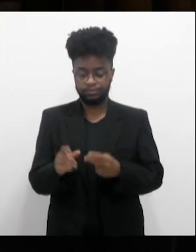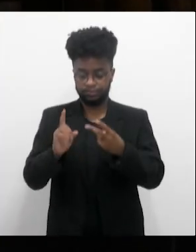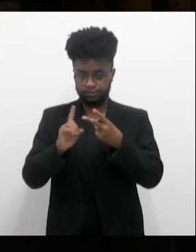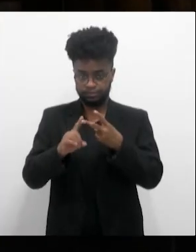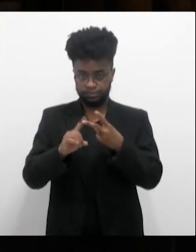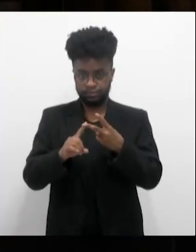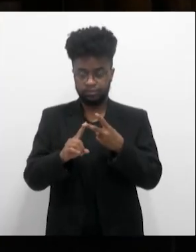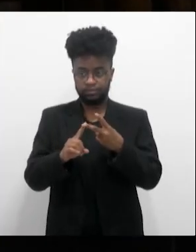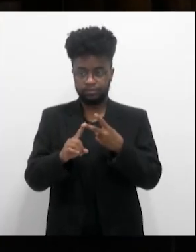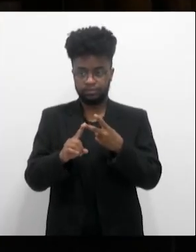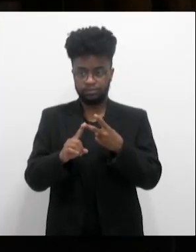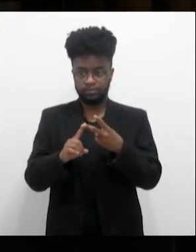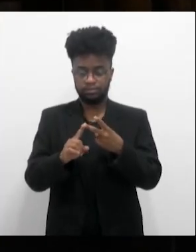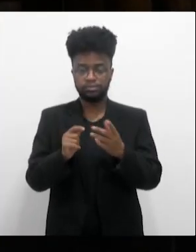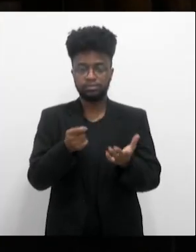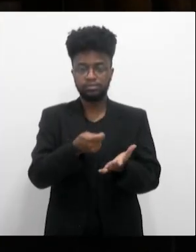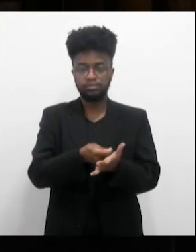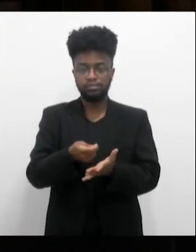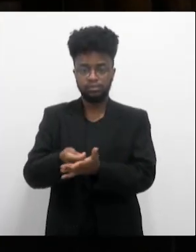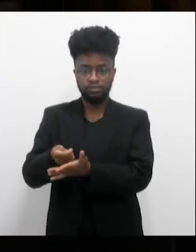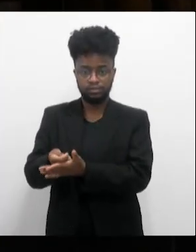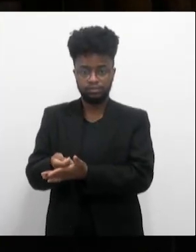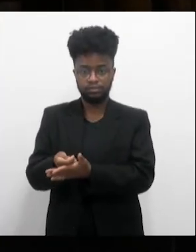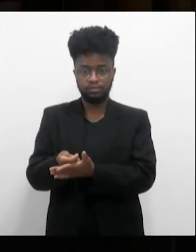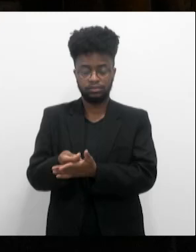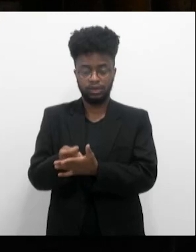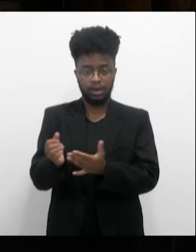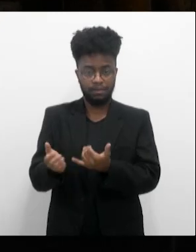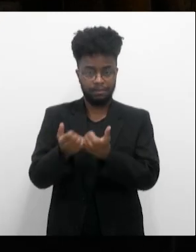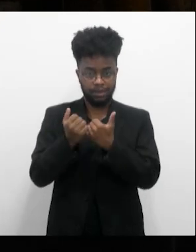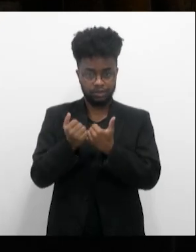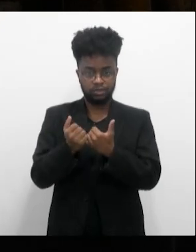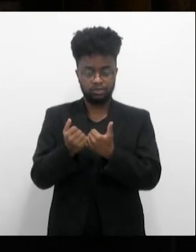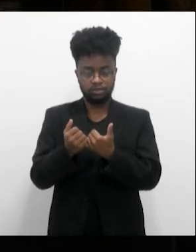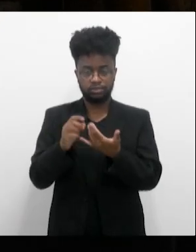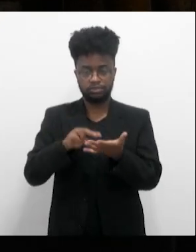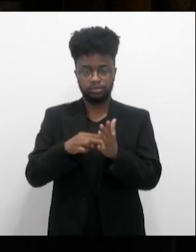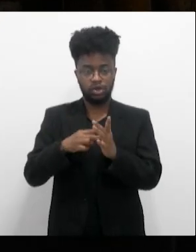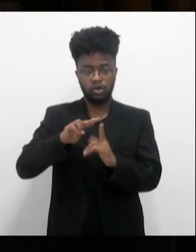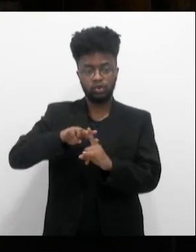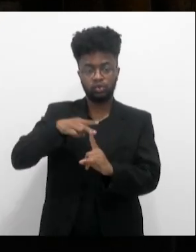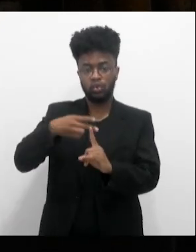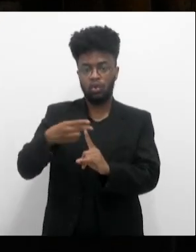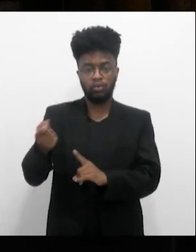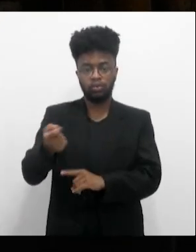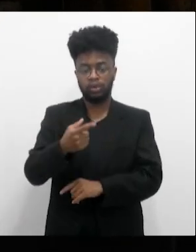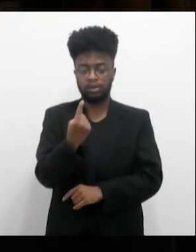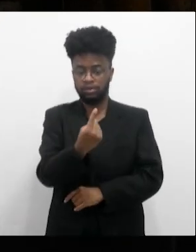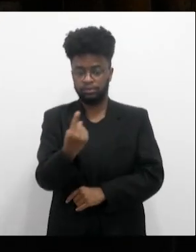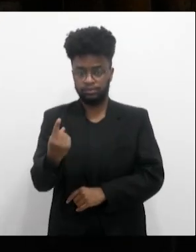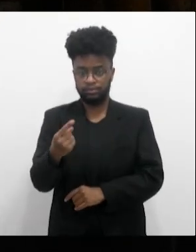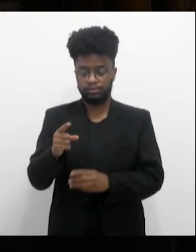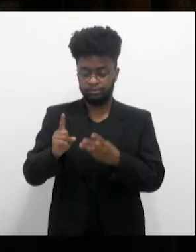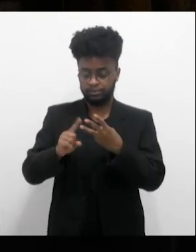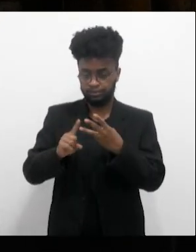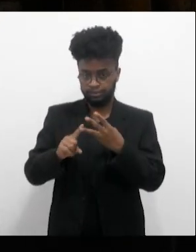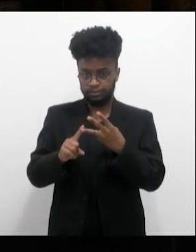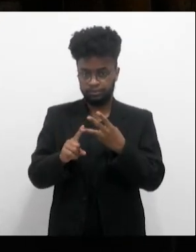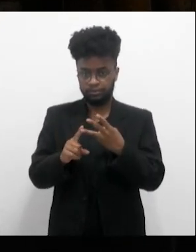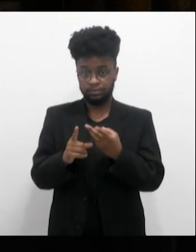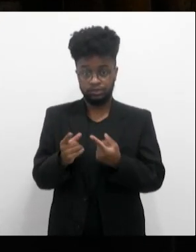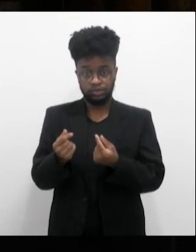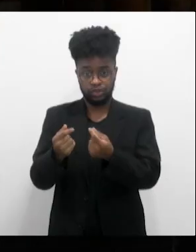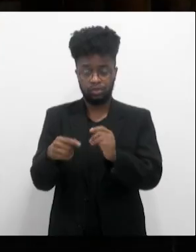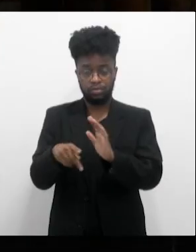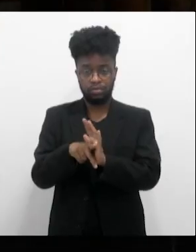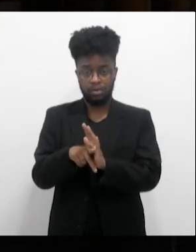2, contribuição patronal, que é o dobro da individual. 3, o dinheiro do